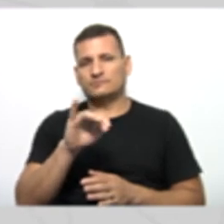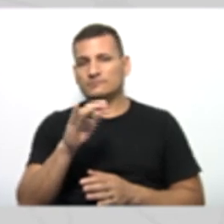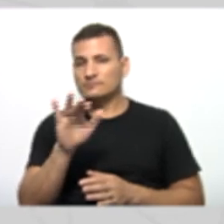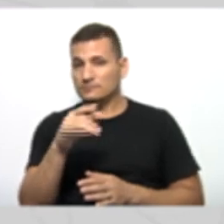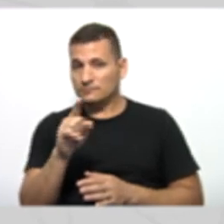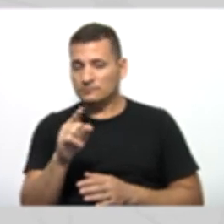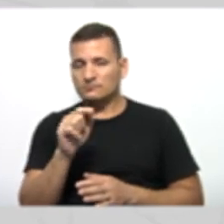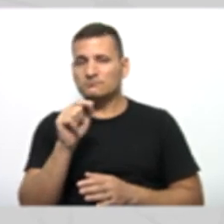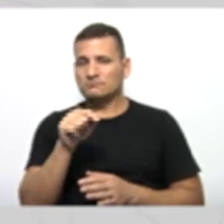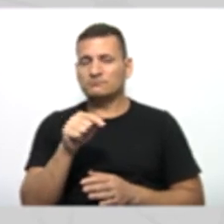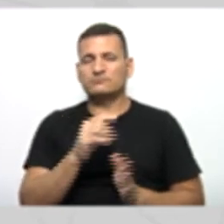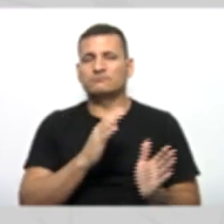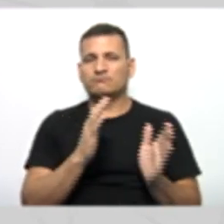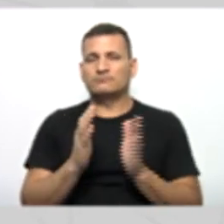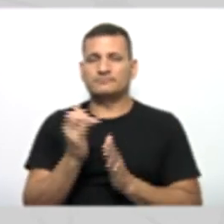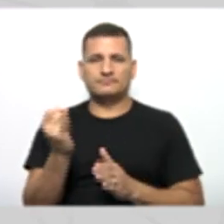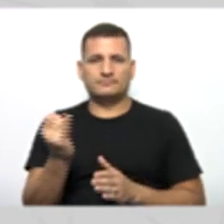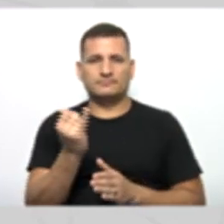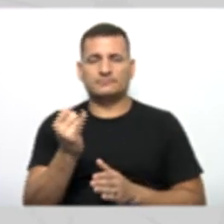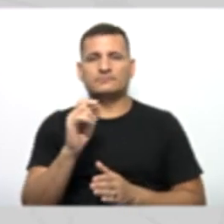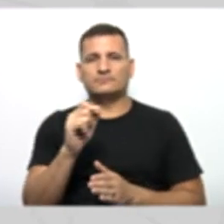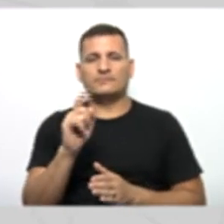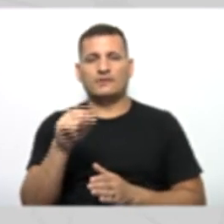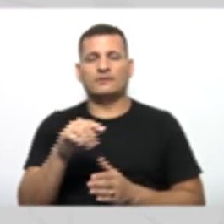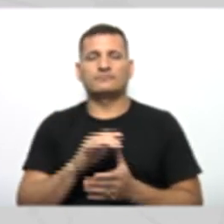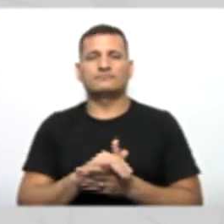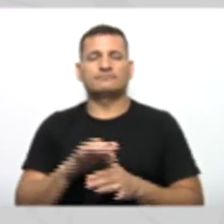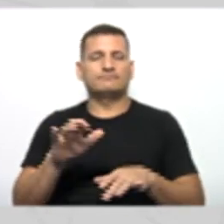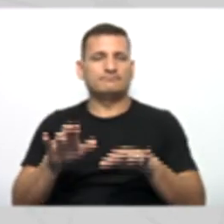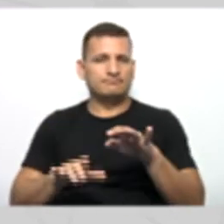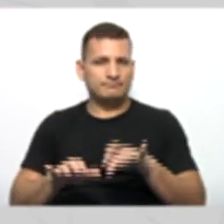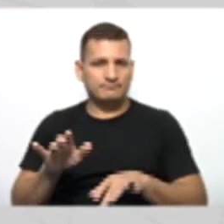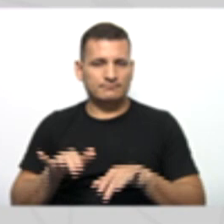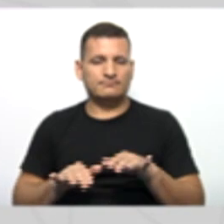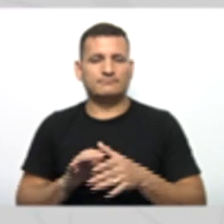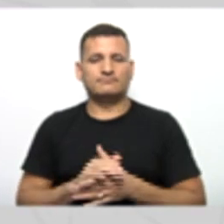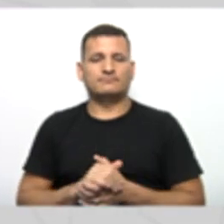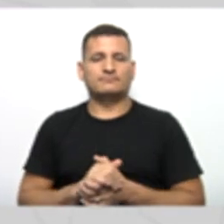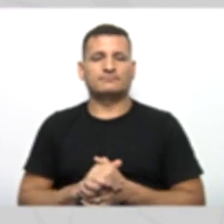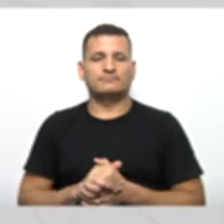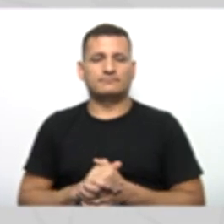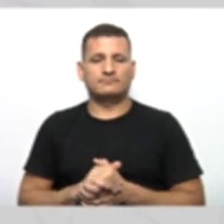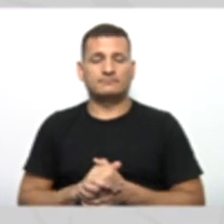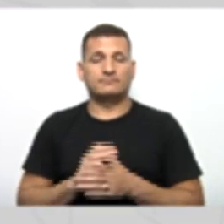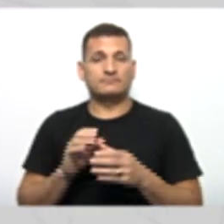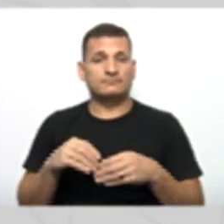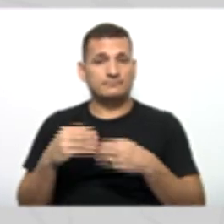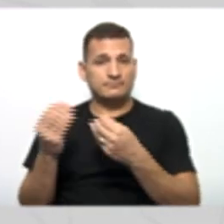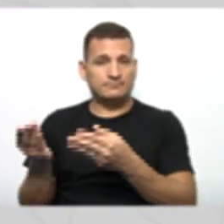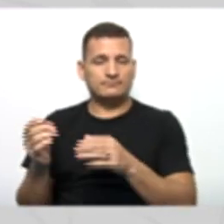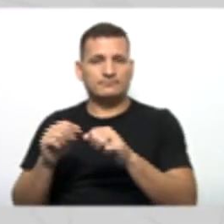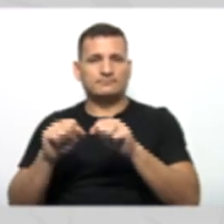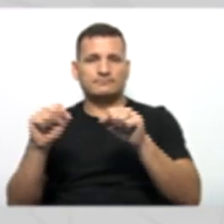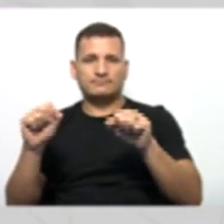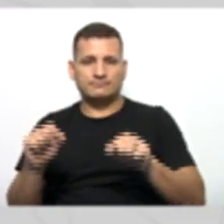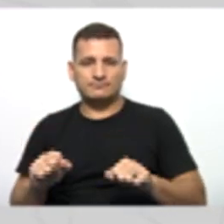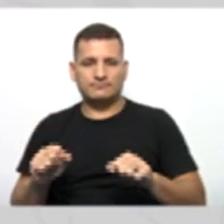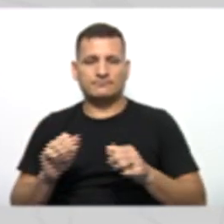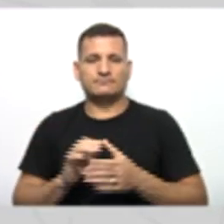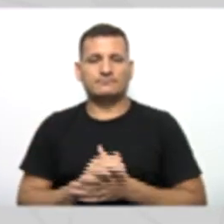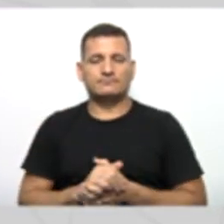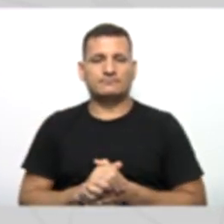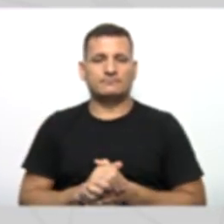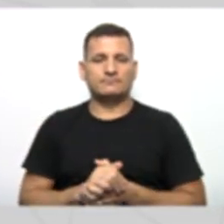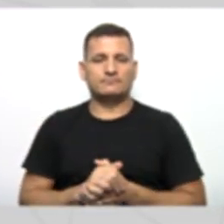muito importante, ó, que é o quê? A implementação, a distribuição e entrega do software. Então,